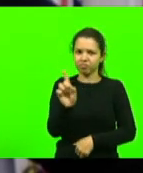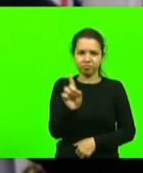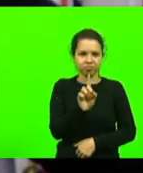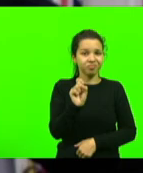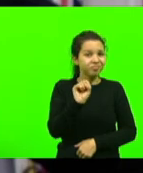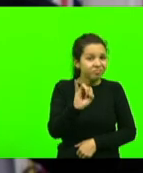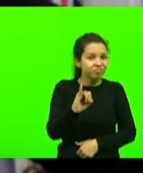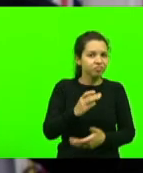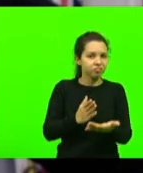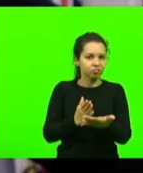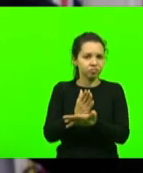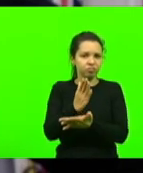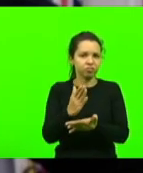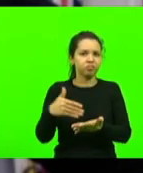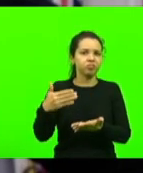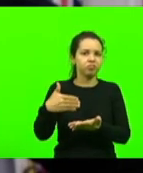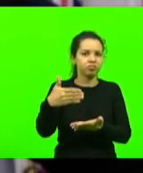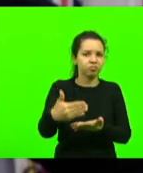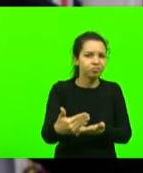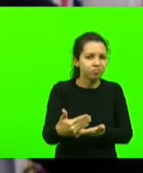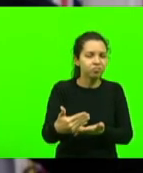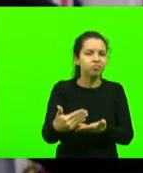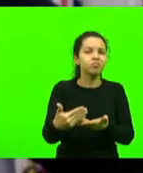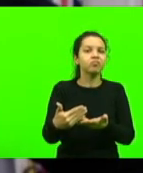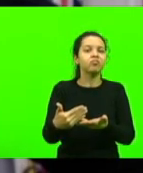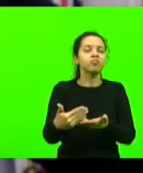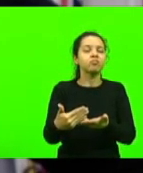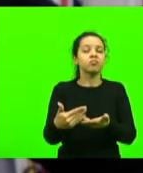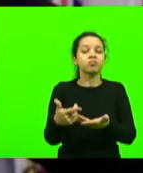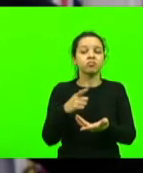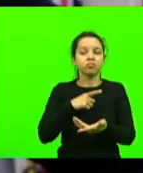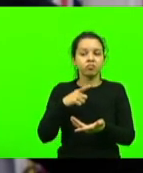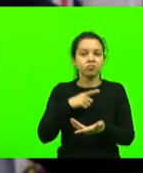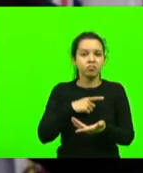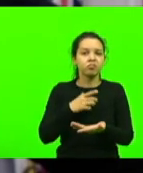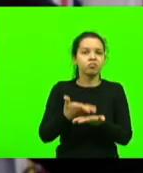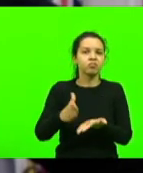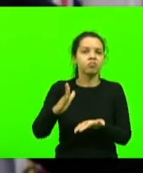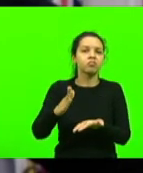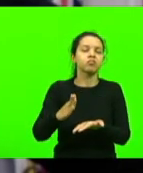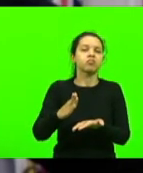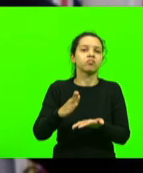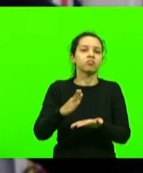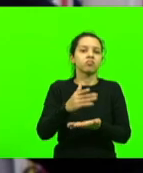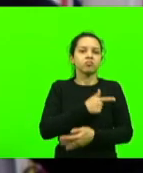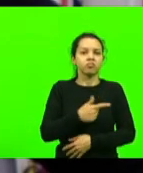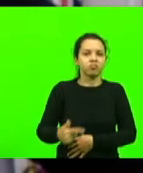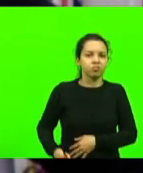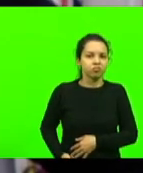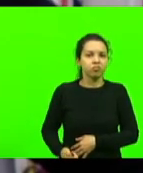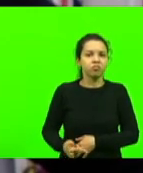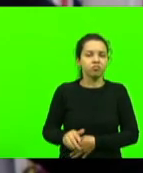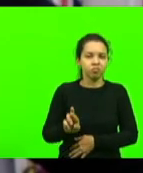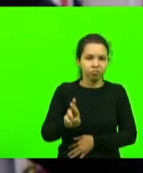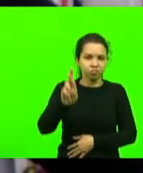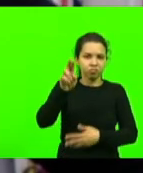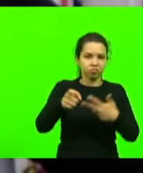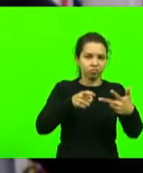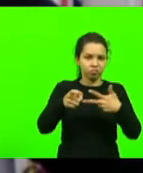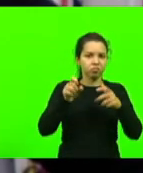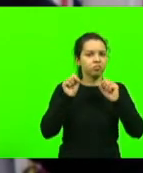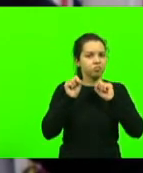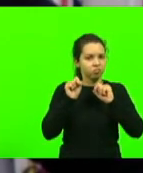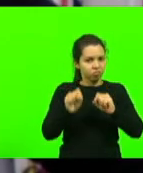aprovada daquilo que restar o estado brasileiro o chefe do executivo poderá controlar a grande maioria dos Servidores